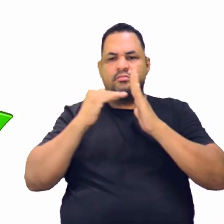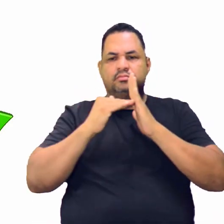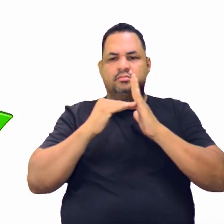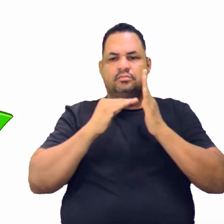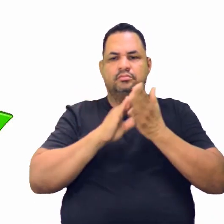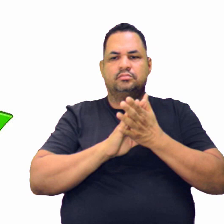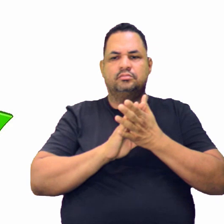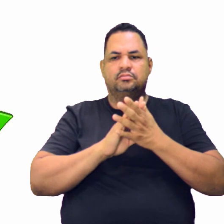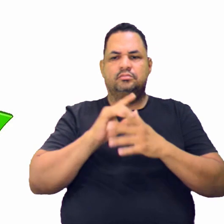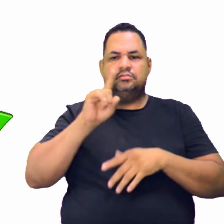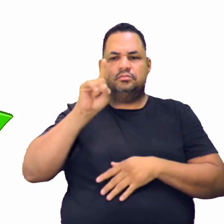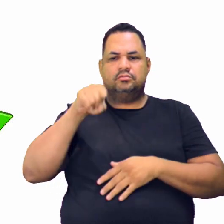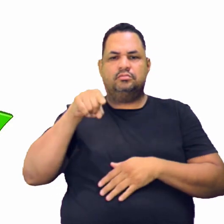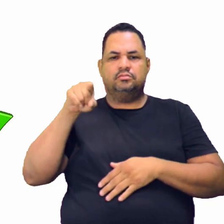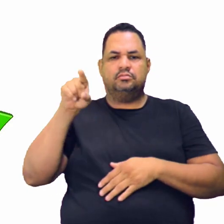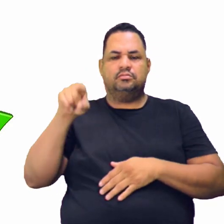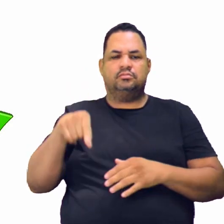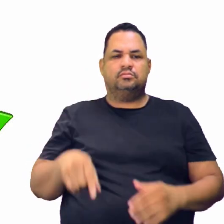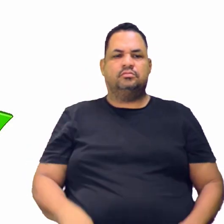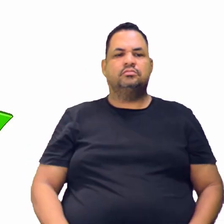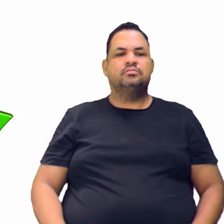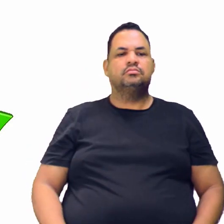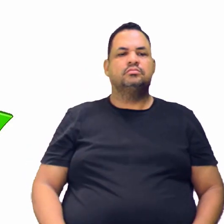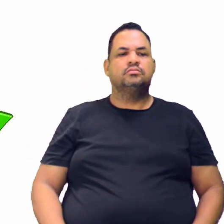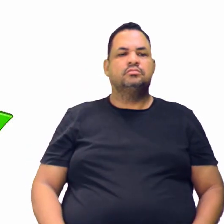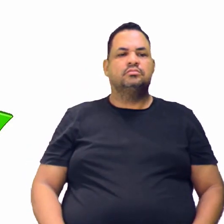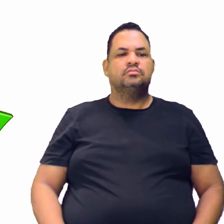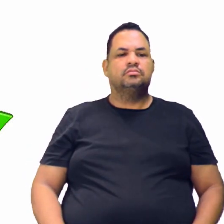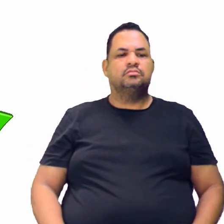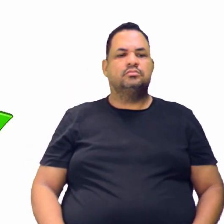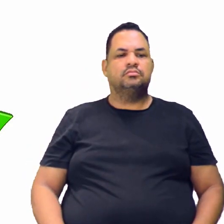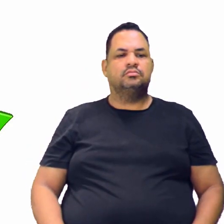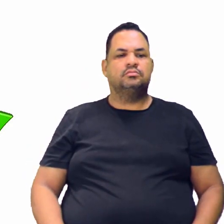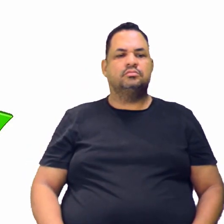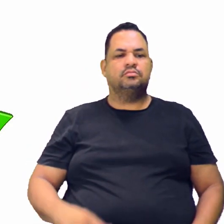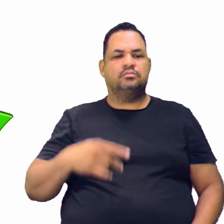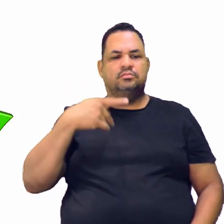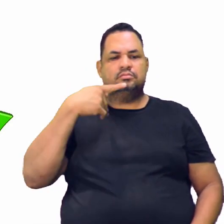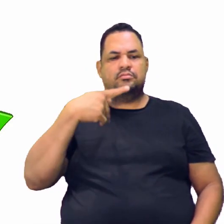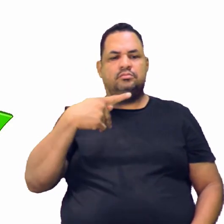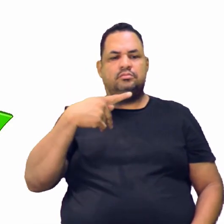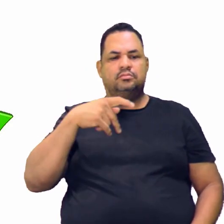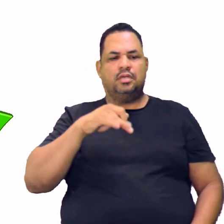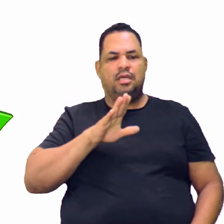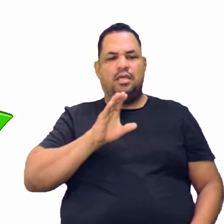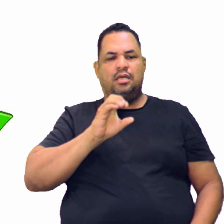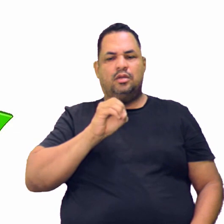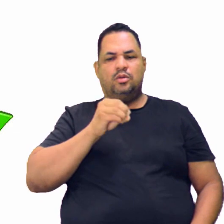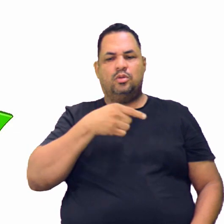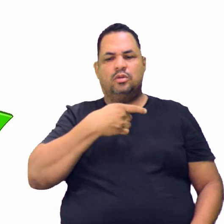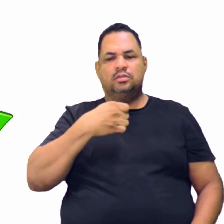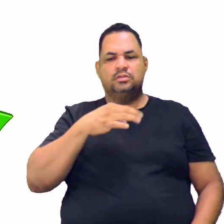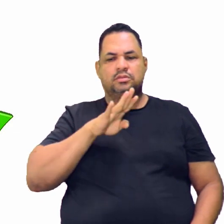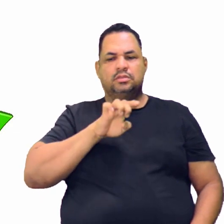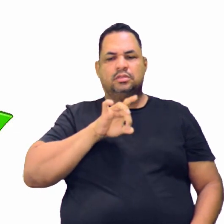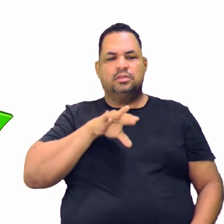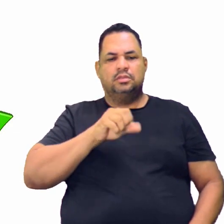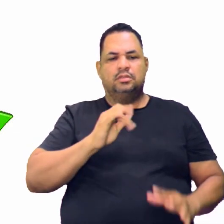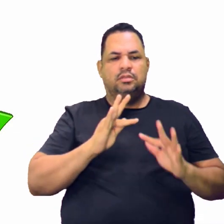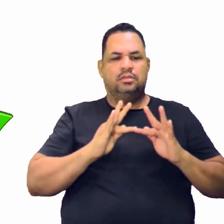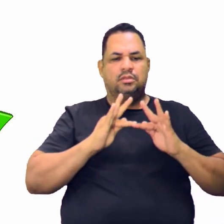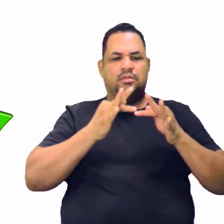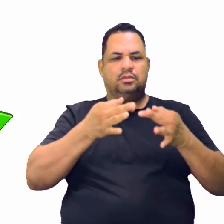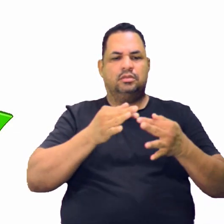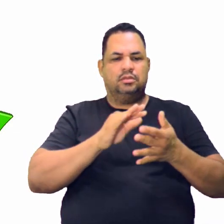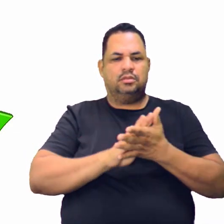quê? Oxítona. Paroxítonas. As paroxítonas, né,